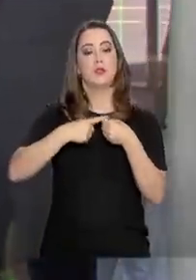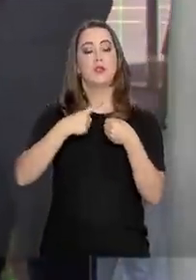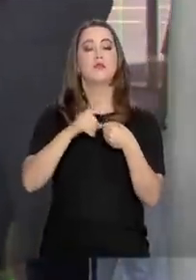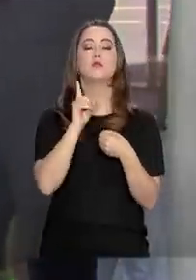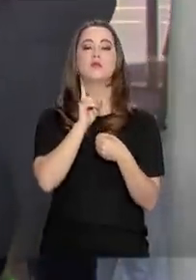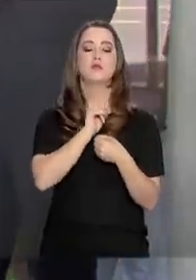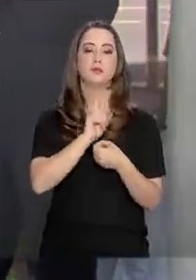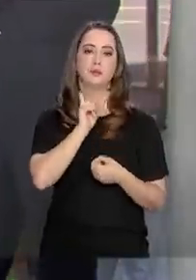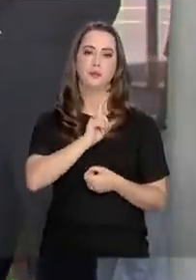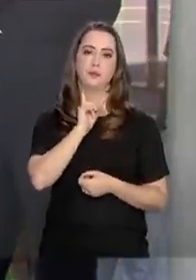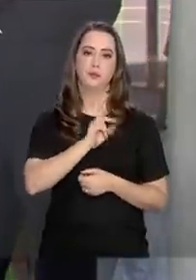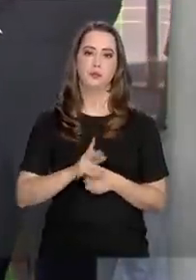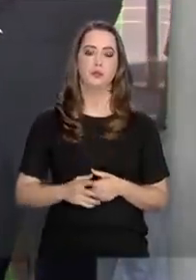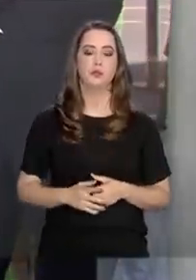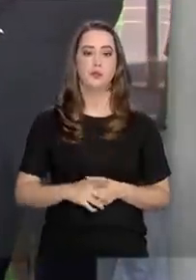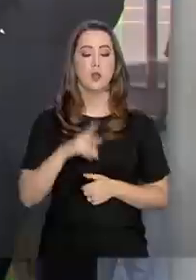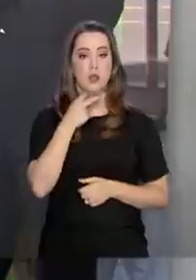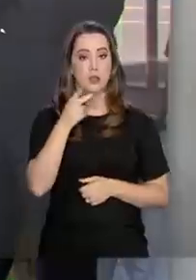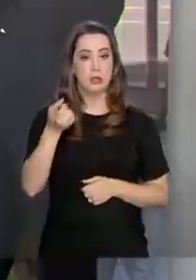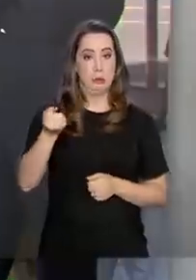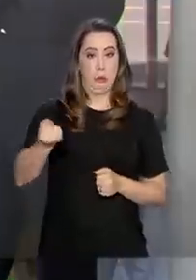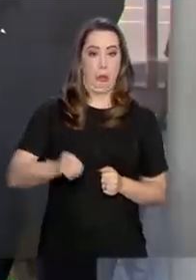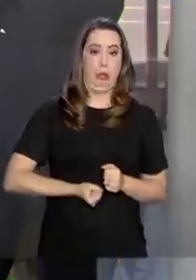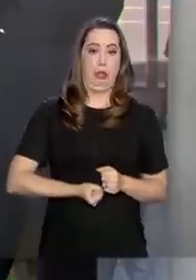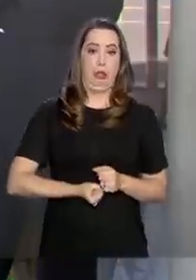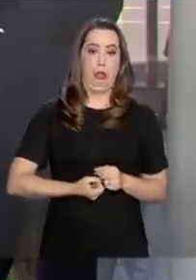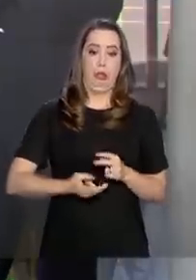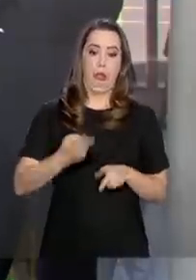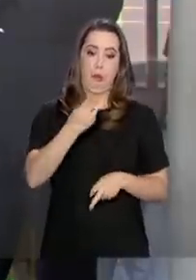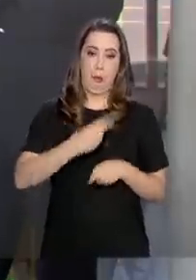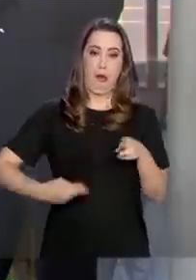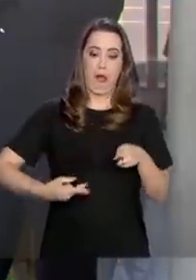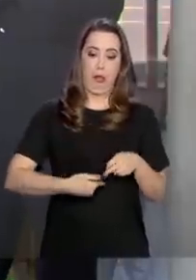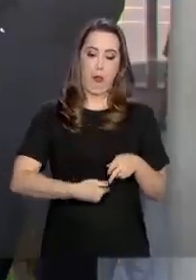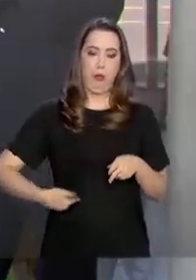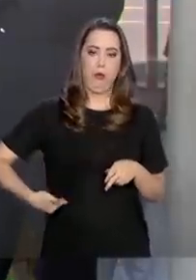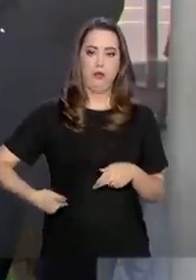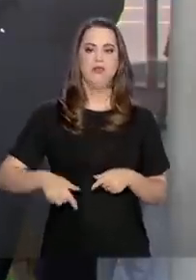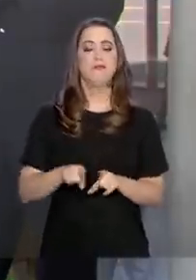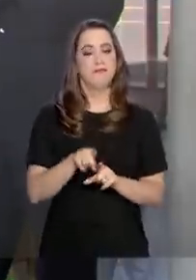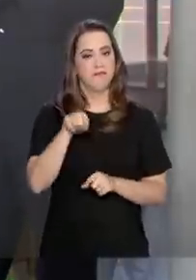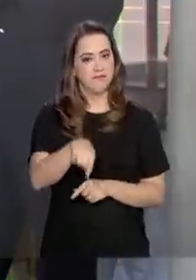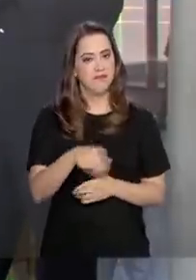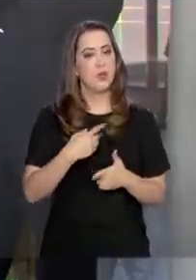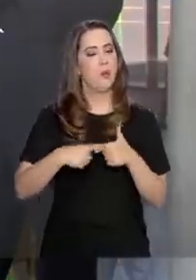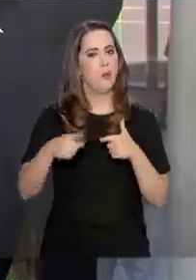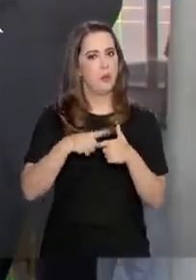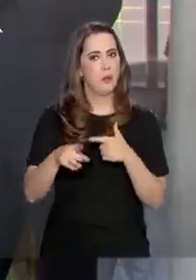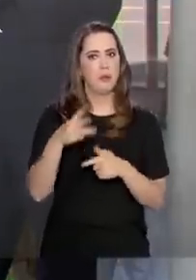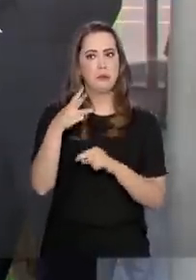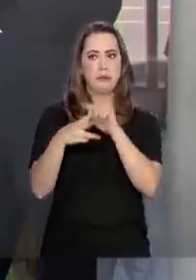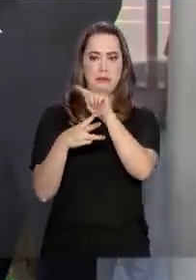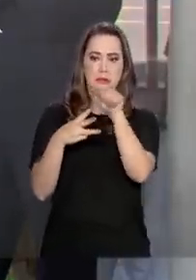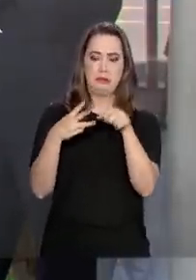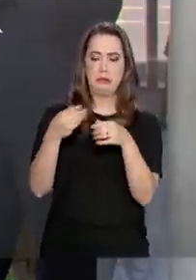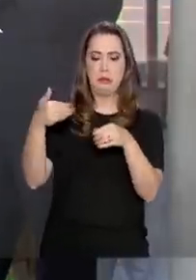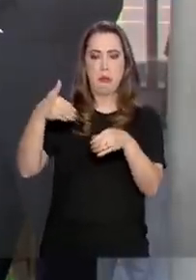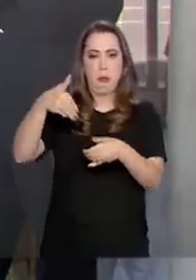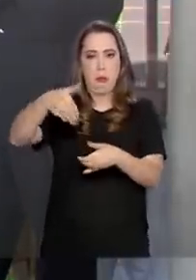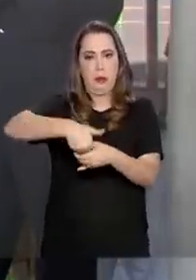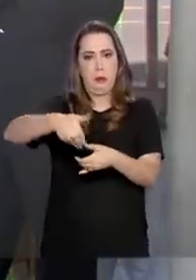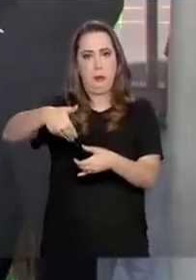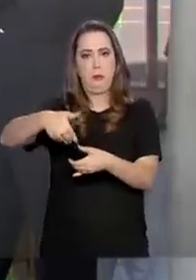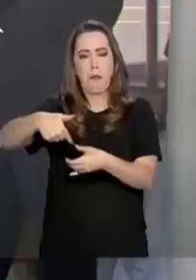de Fora, em Minas Gerais. Ele sofreu uma facada que perfurou o intestino grosso e fez também 3 fissuras no